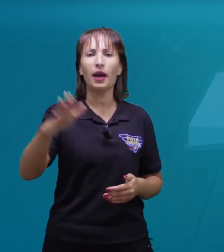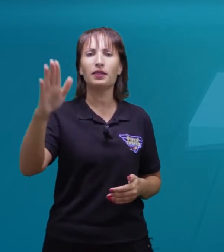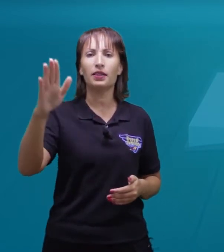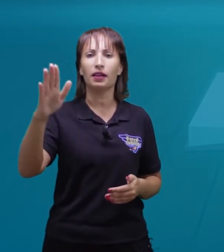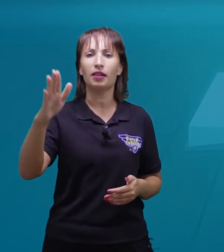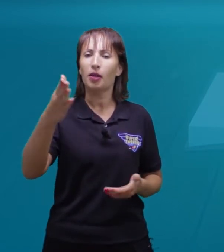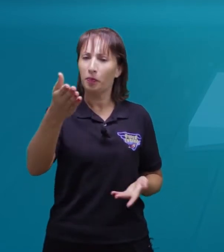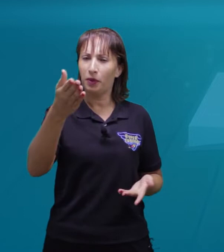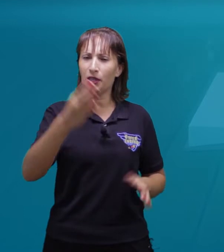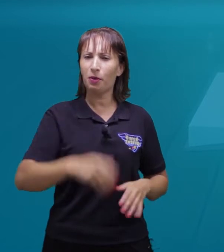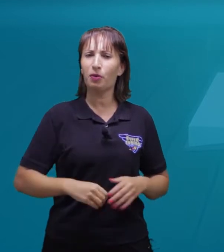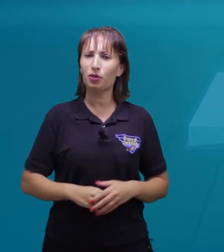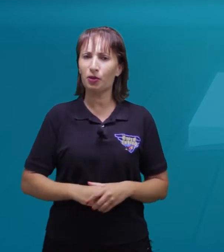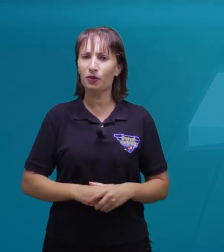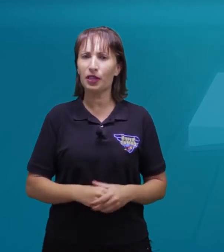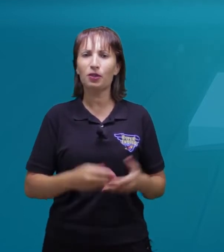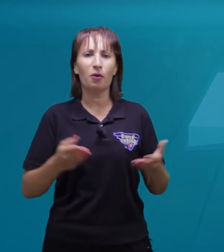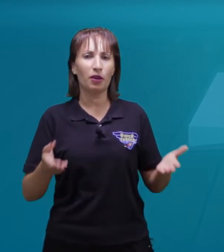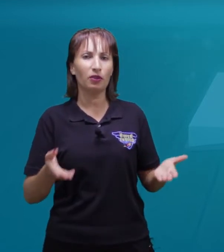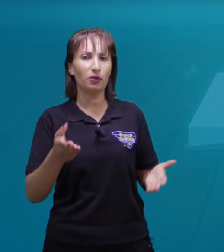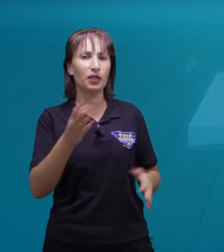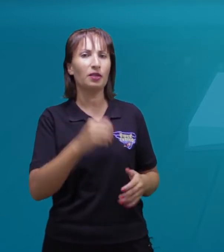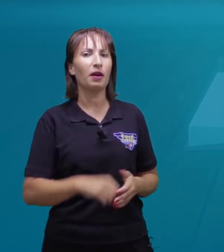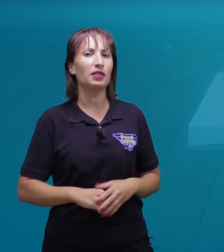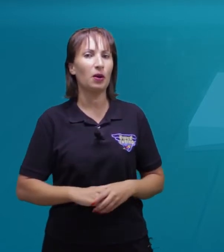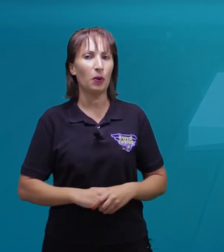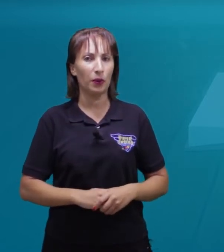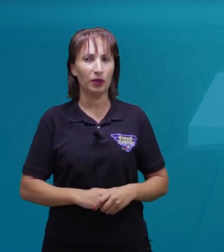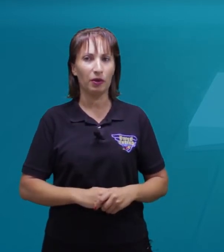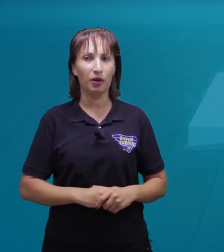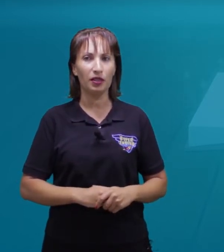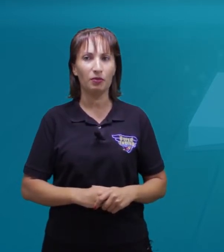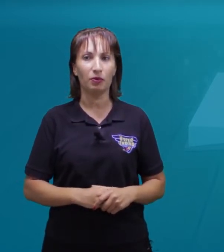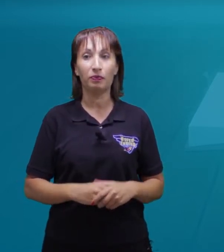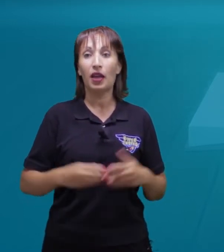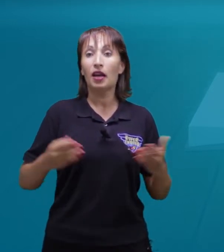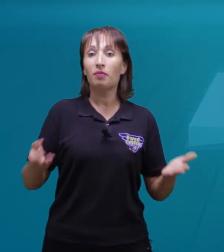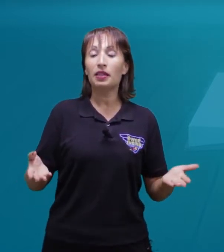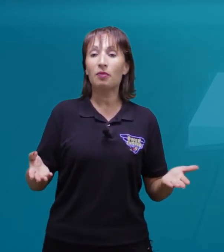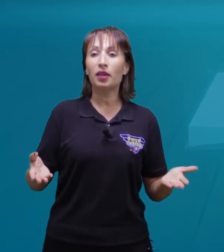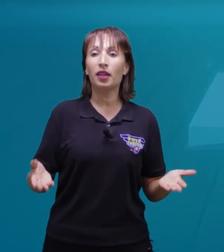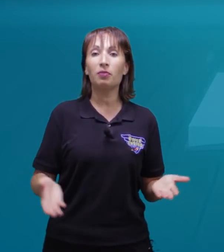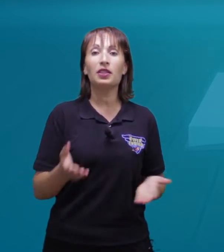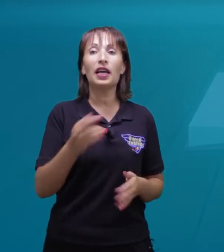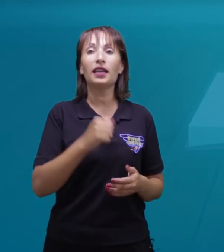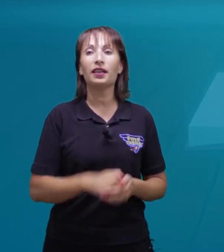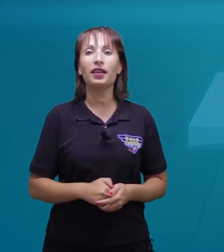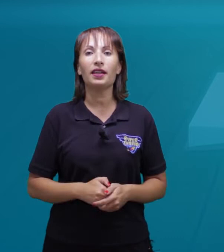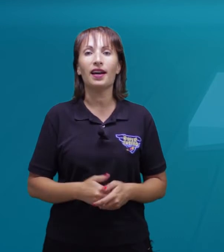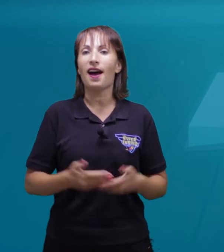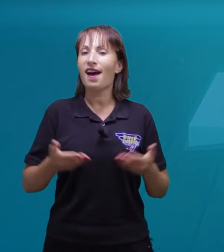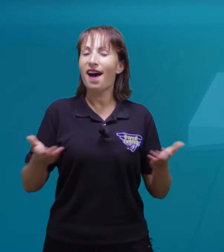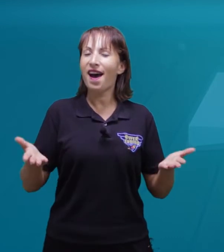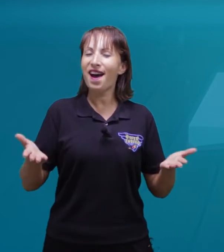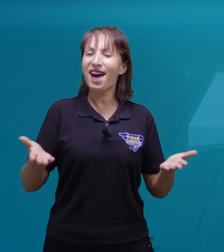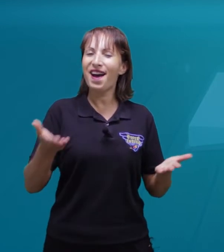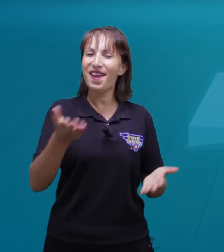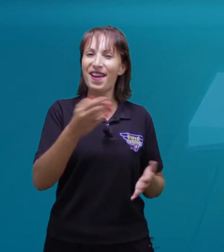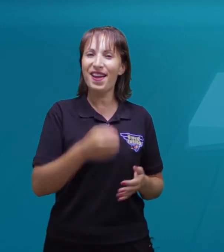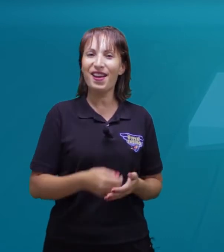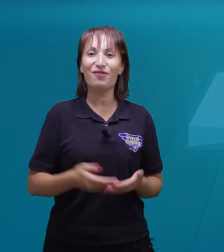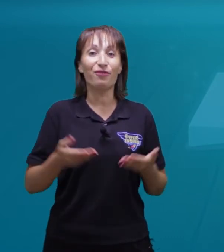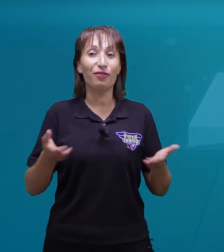achou passa Principalmente quando vocês comentam com os animais de rua não é mesmo mas também temos de alegria